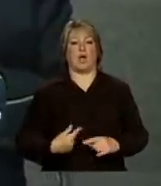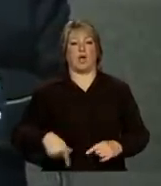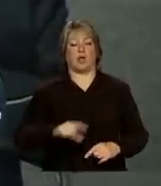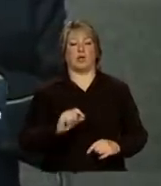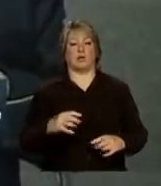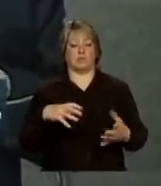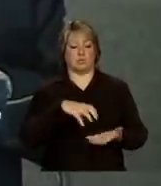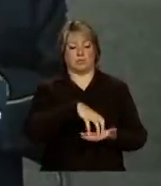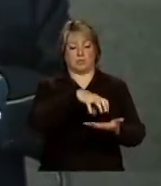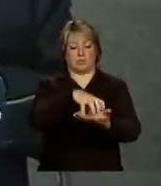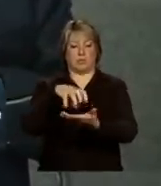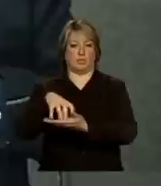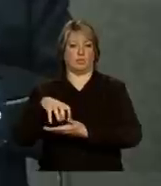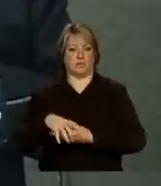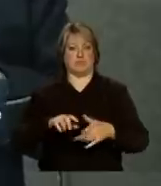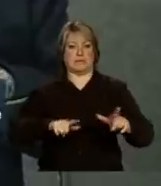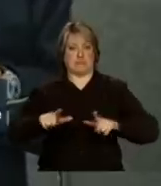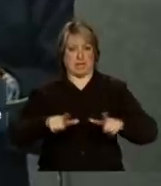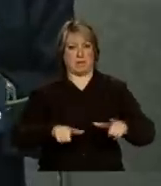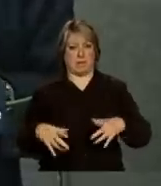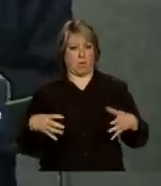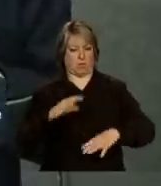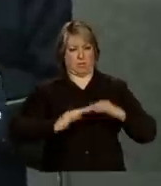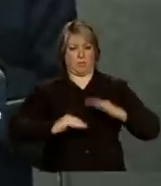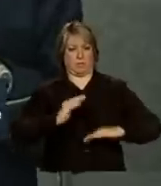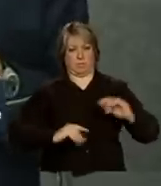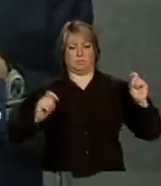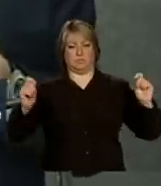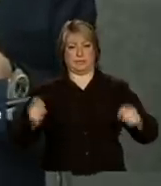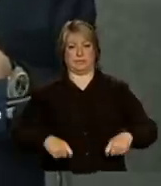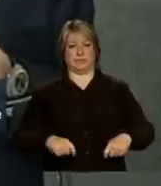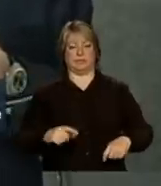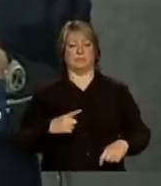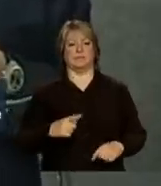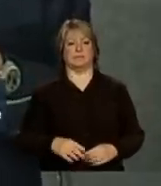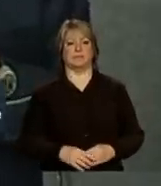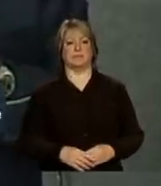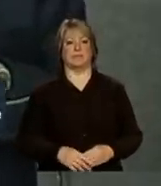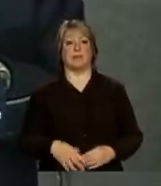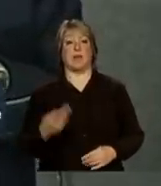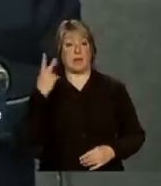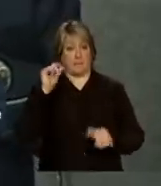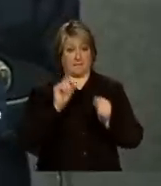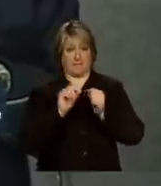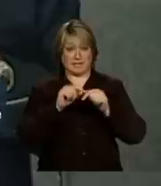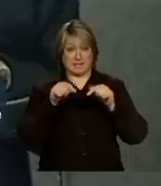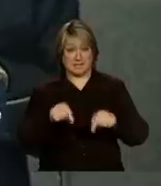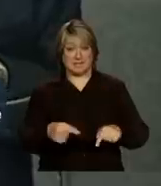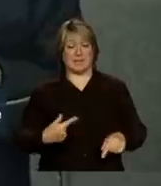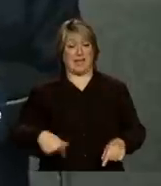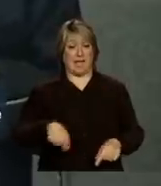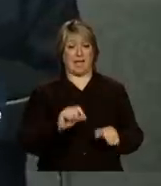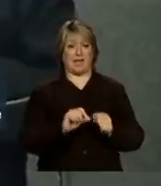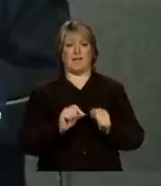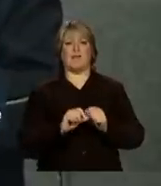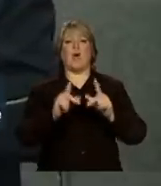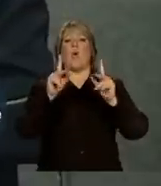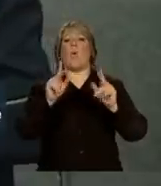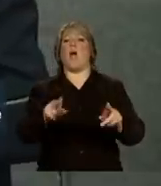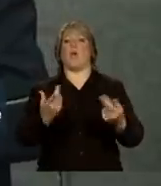com células de trabalho são autoc capacitados para fazer isso eu digo eles tocam igual uma